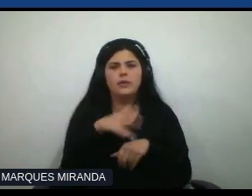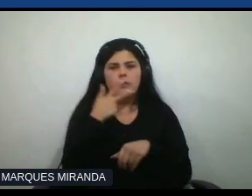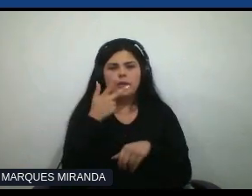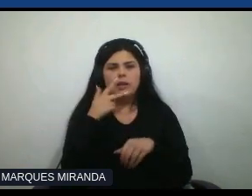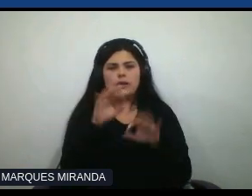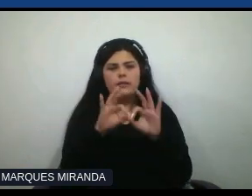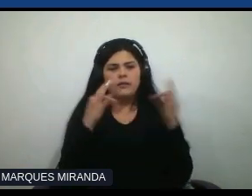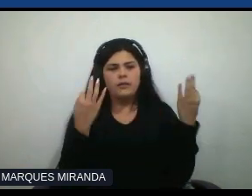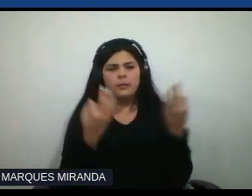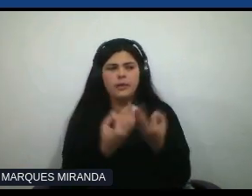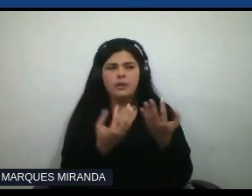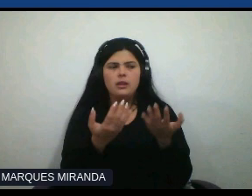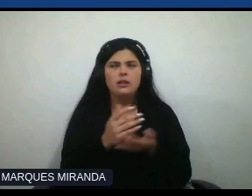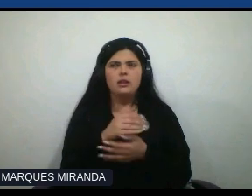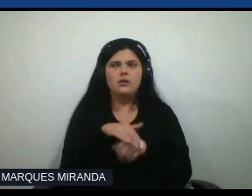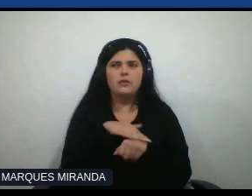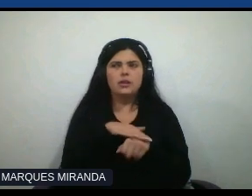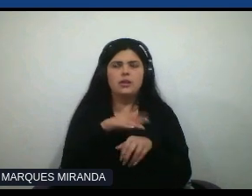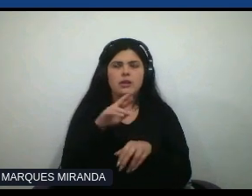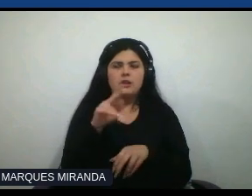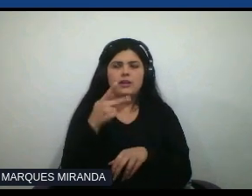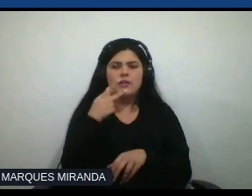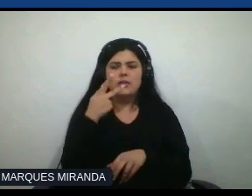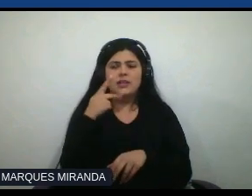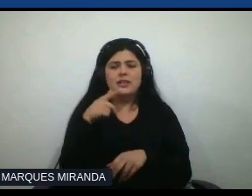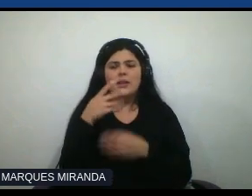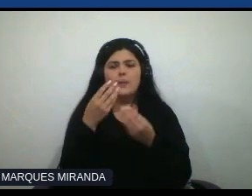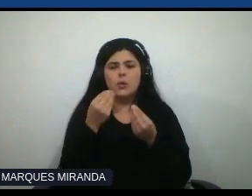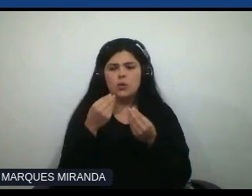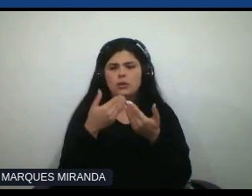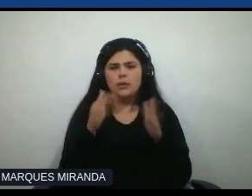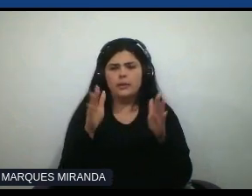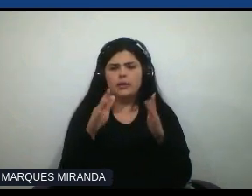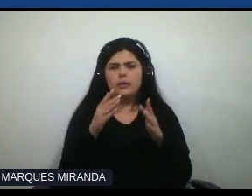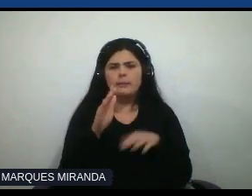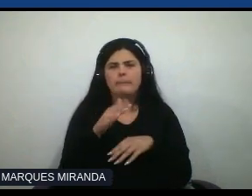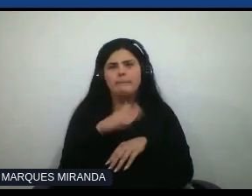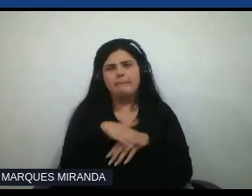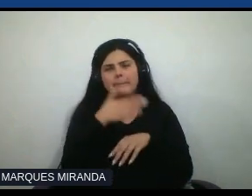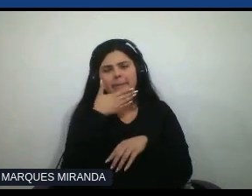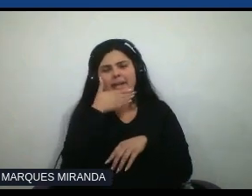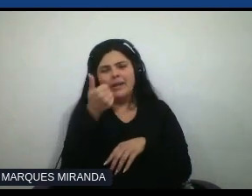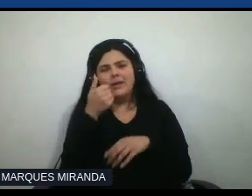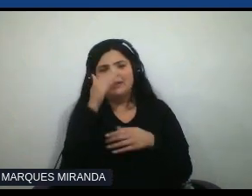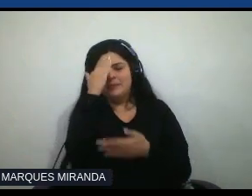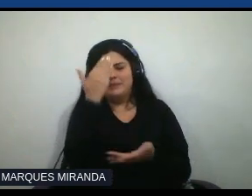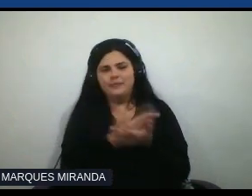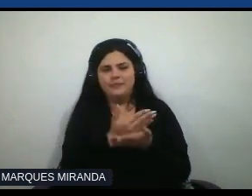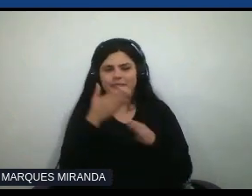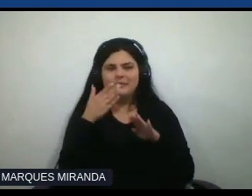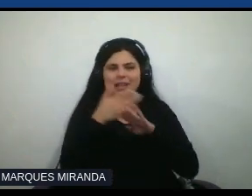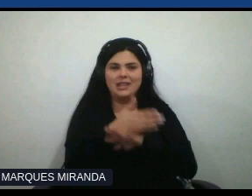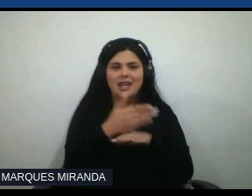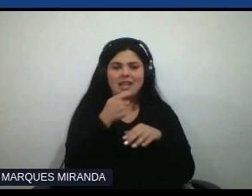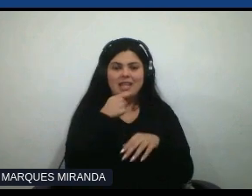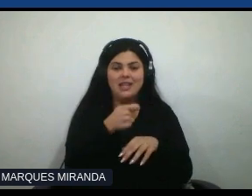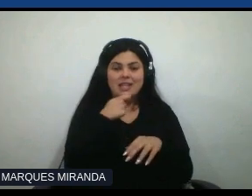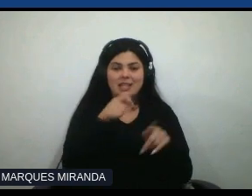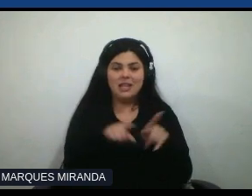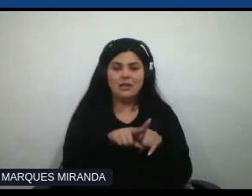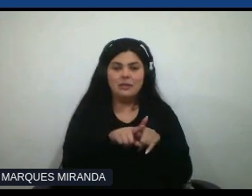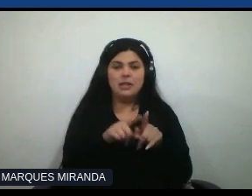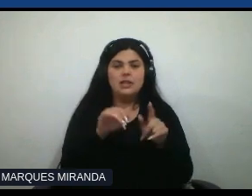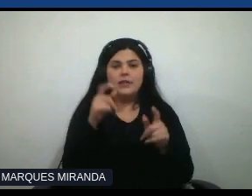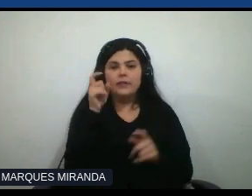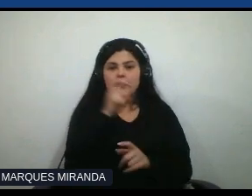família. Se o RH fala, poxa, aqui é muito, etc., muito mais gostoso e muito mais confiante você já vai para essa entrevista do que ter que